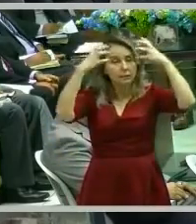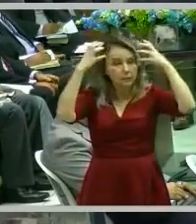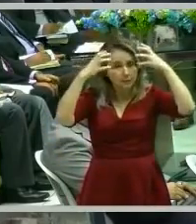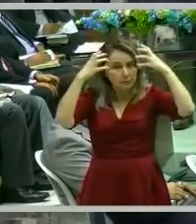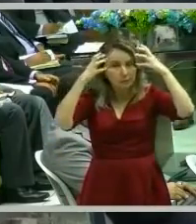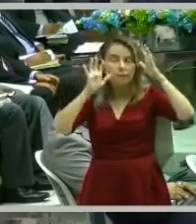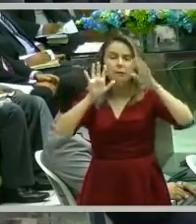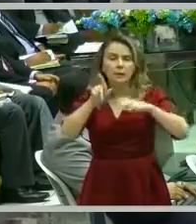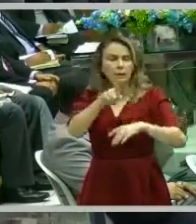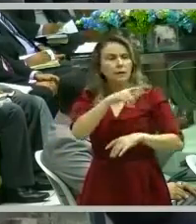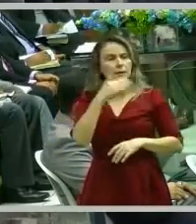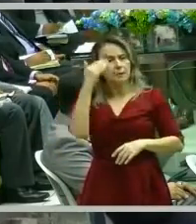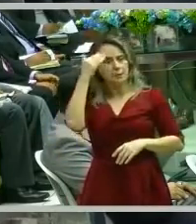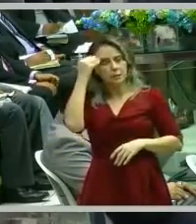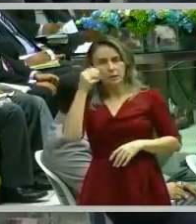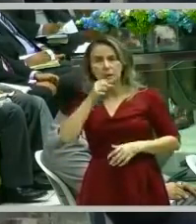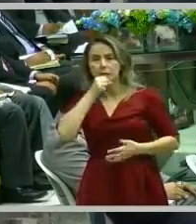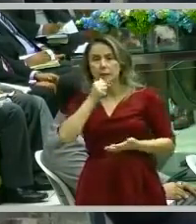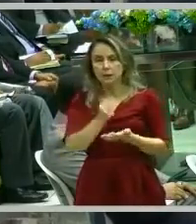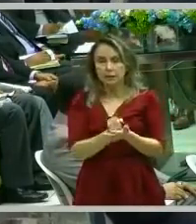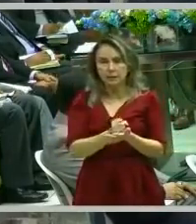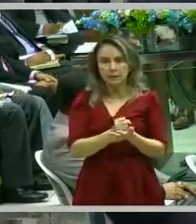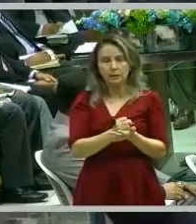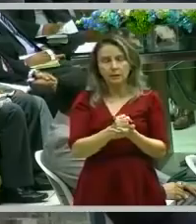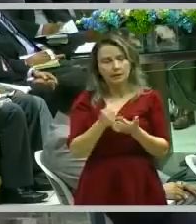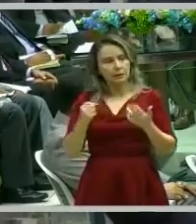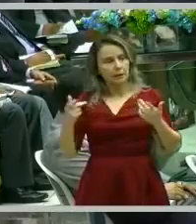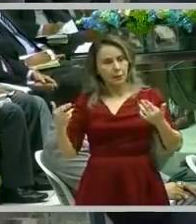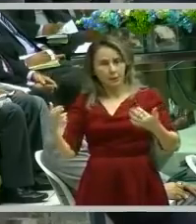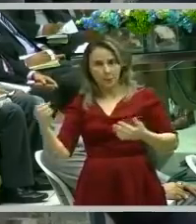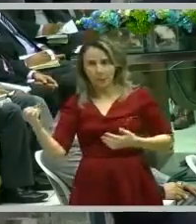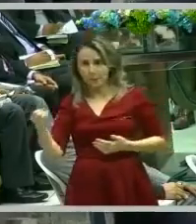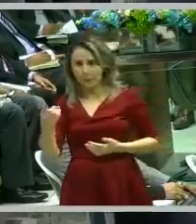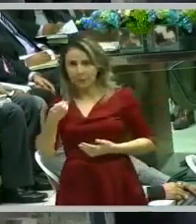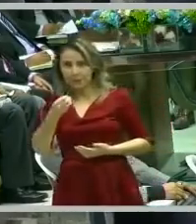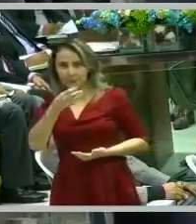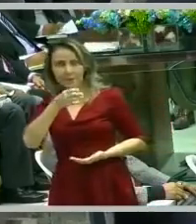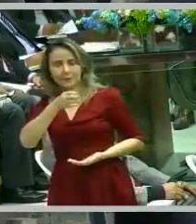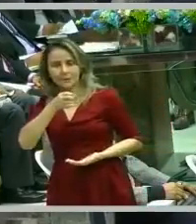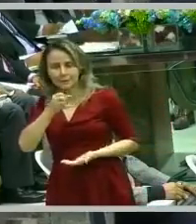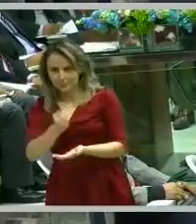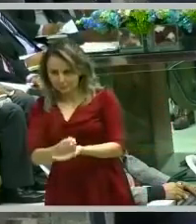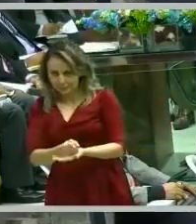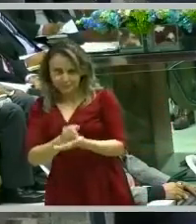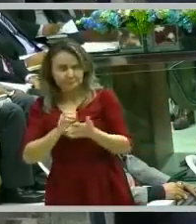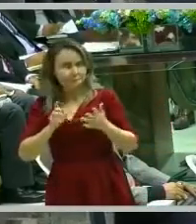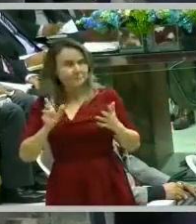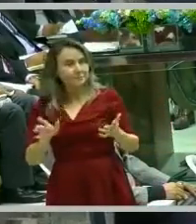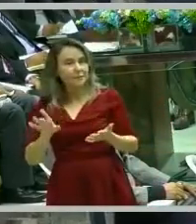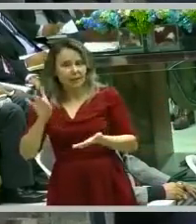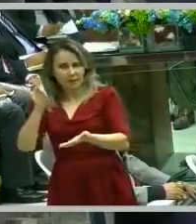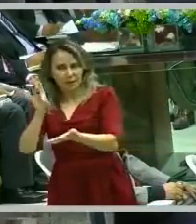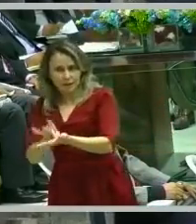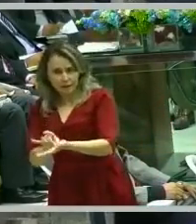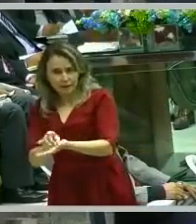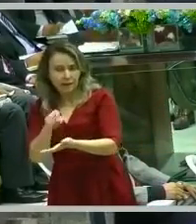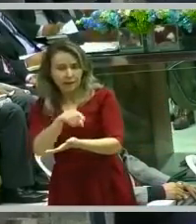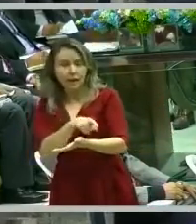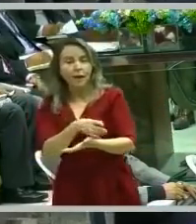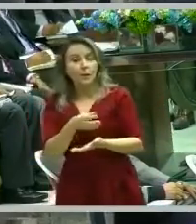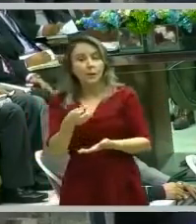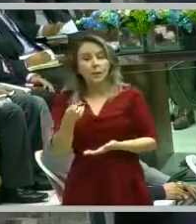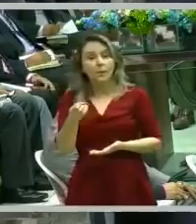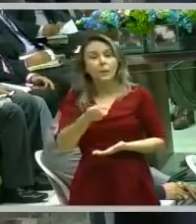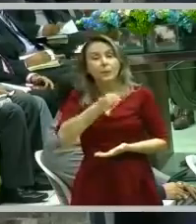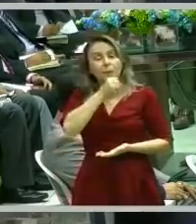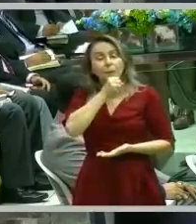que o Antigo Testamento é o mesmo novo. A diferença é que o novo é a realidade e o antigo é o mesmo evangelho